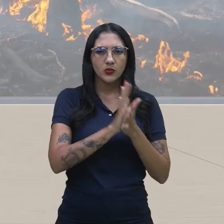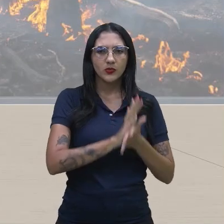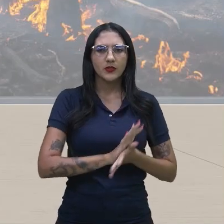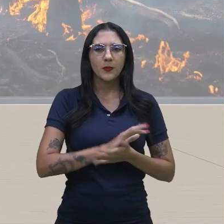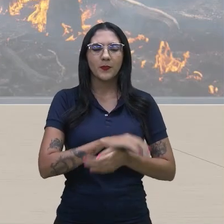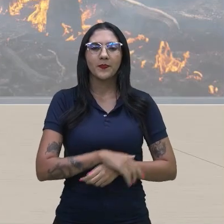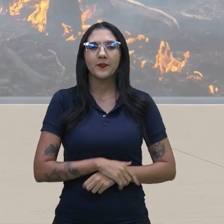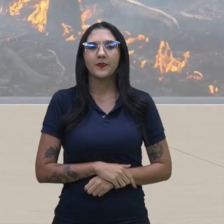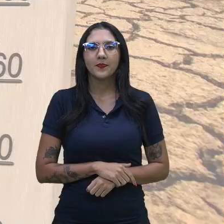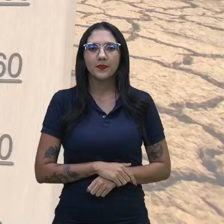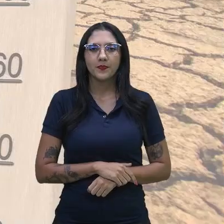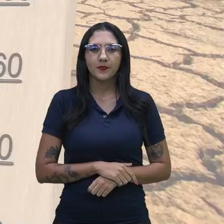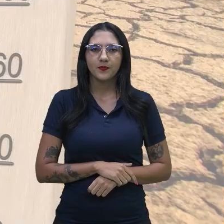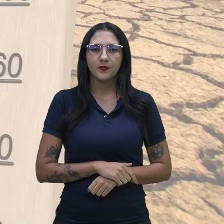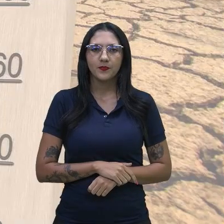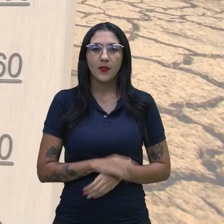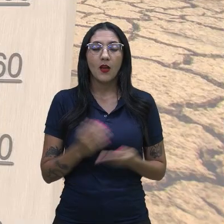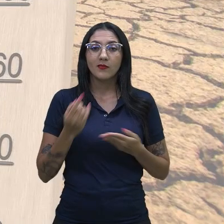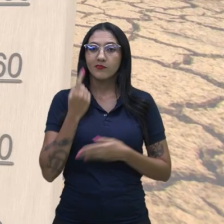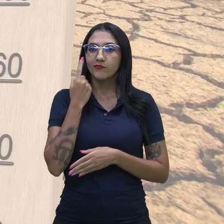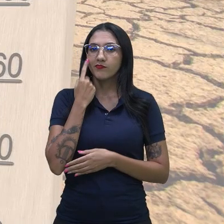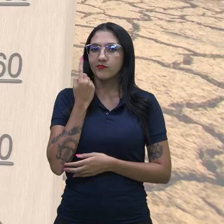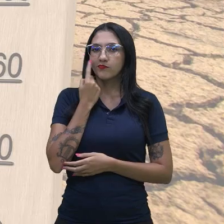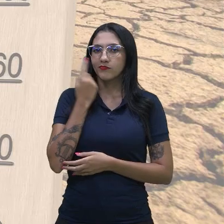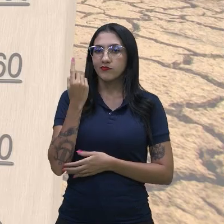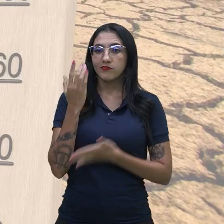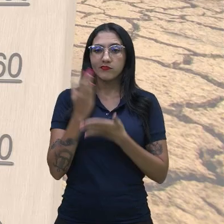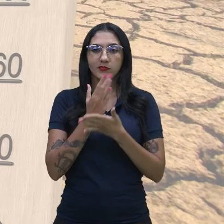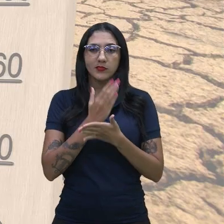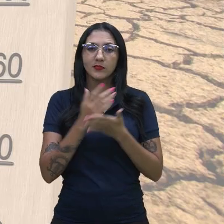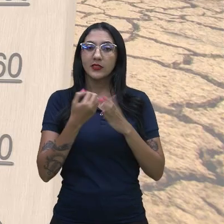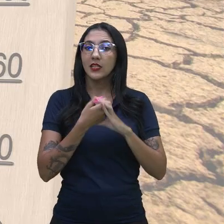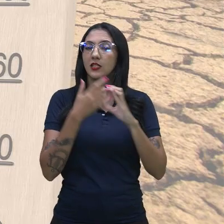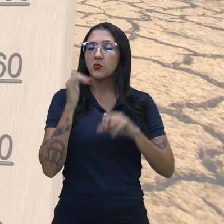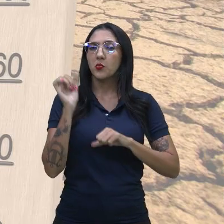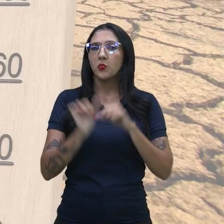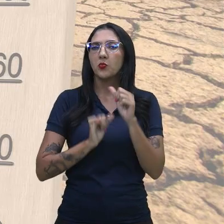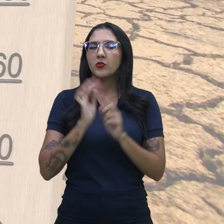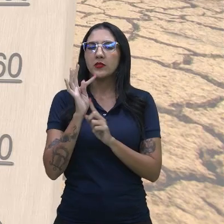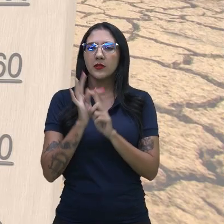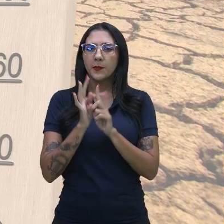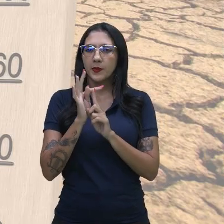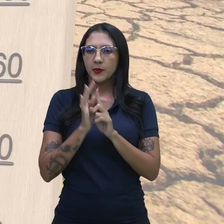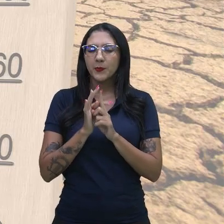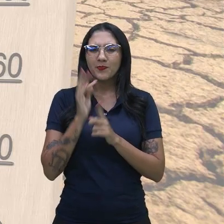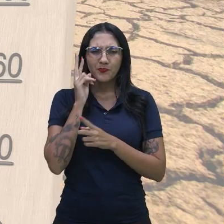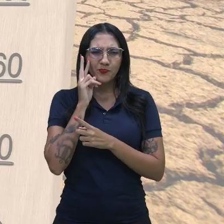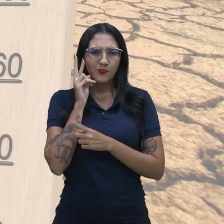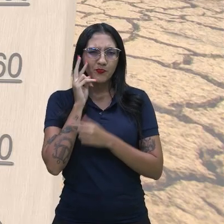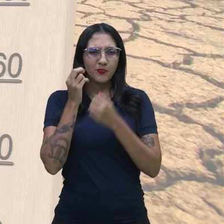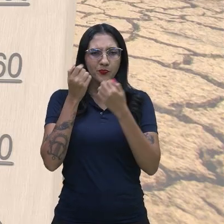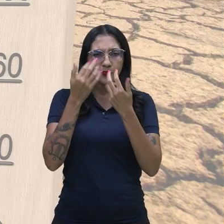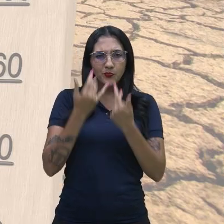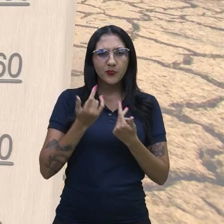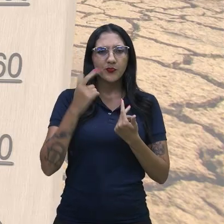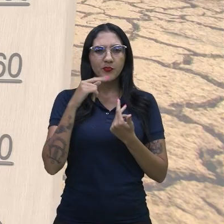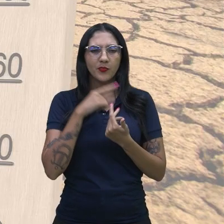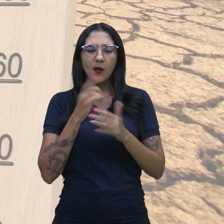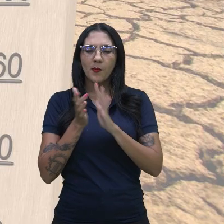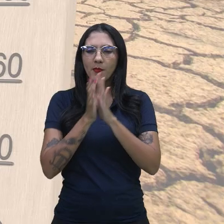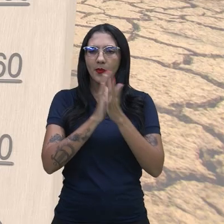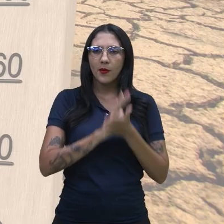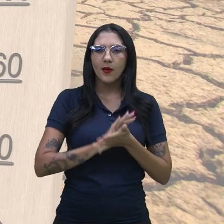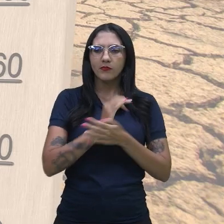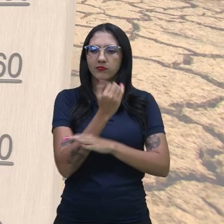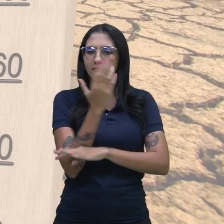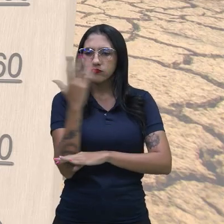as alterações climáticas, né? Trouxe aí alguns pontos para vocês. Falamos lá no início dessa questão do desmatamento, dessa questão